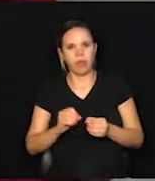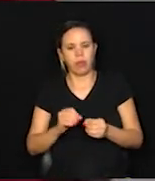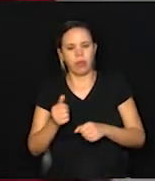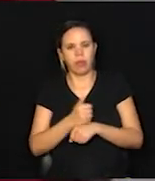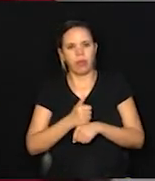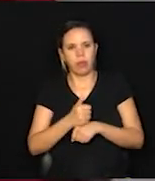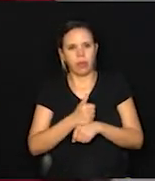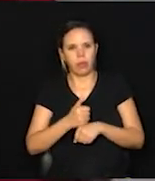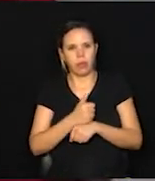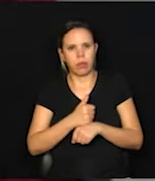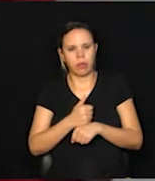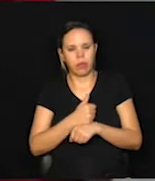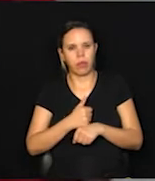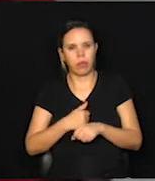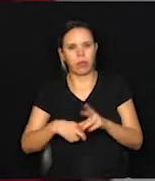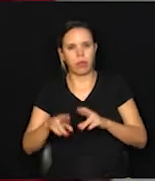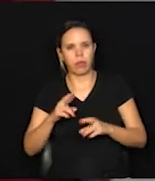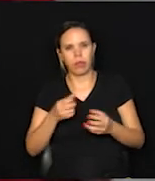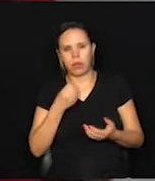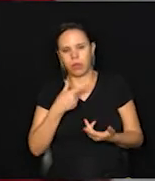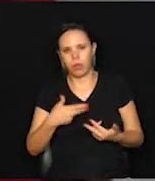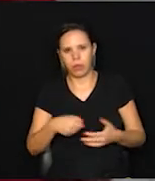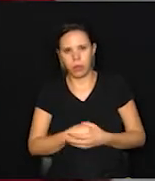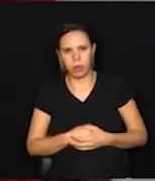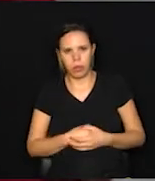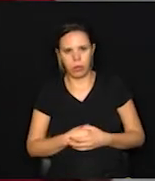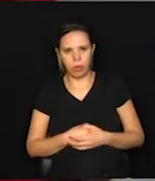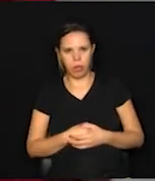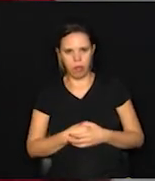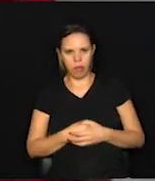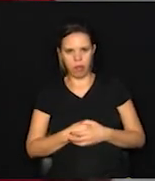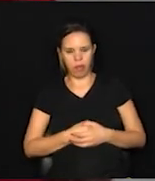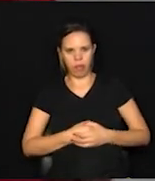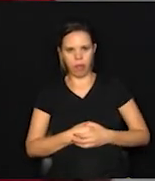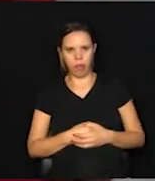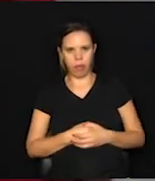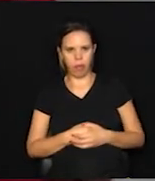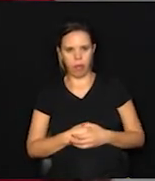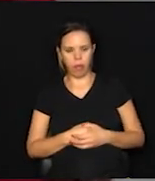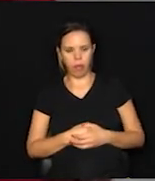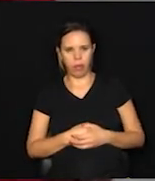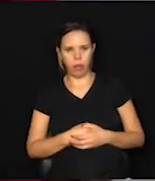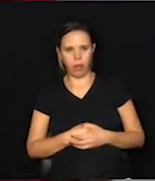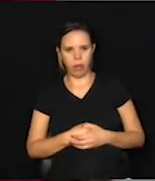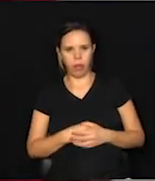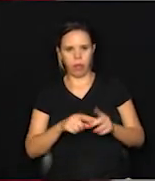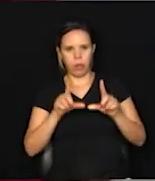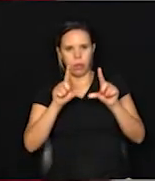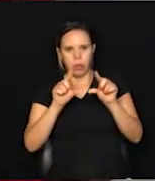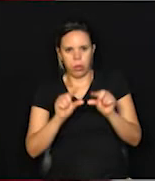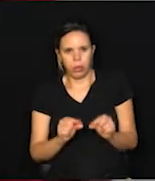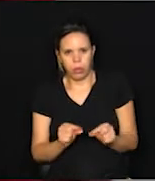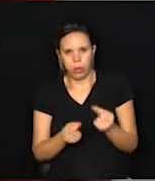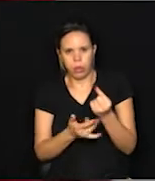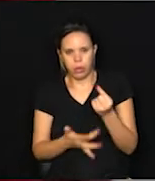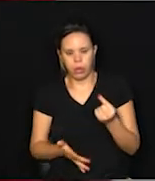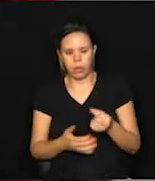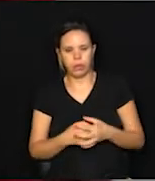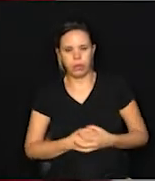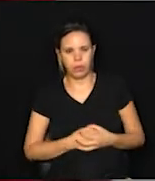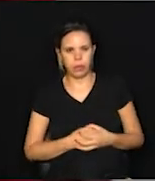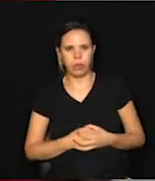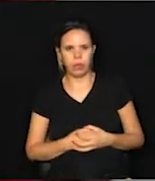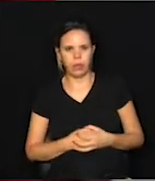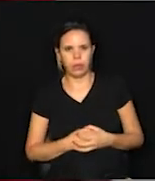profissional prescreva medicações para, de maneira leiga, afinar o sangue, para reduzir a formação desses